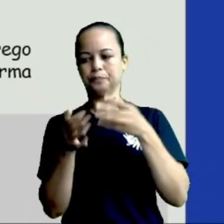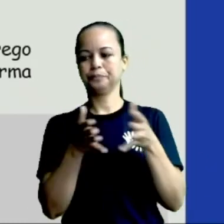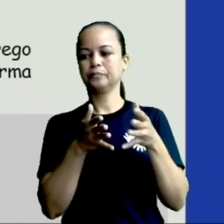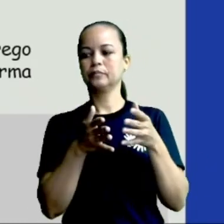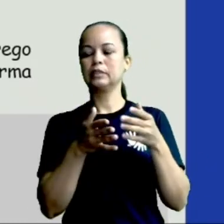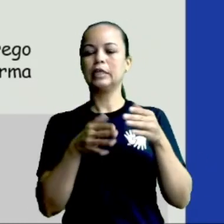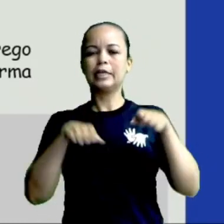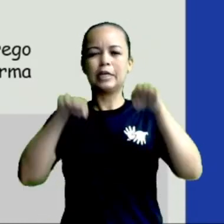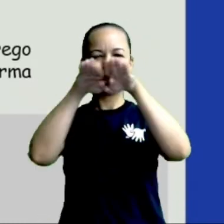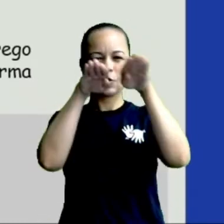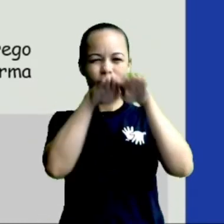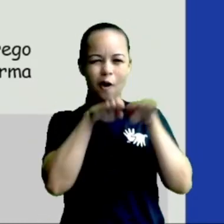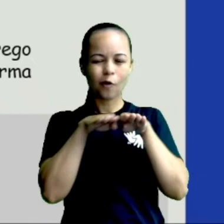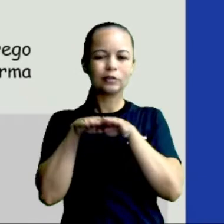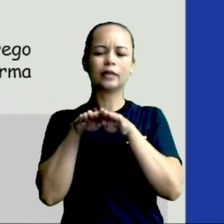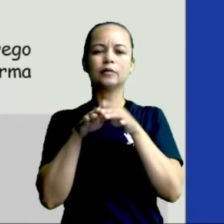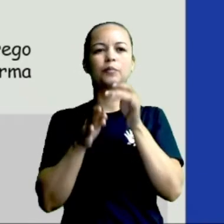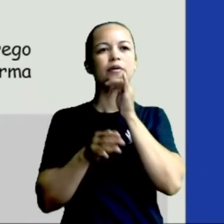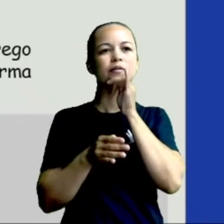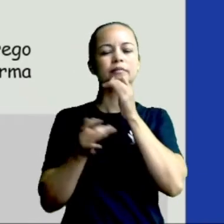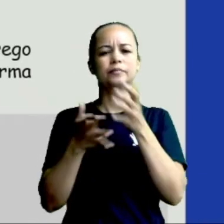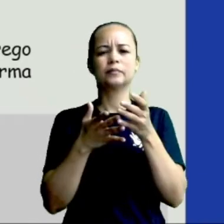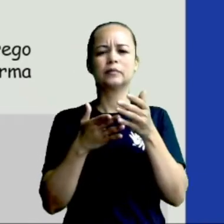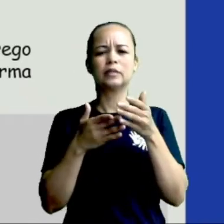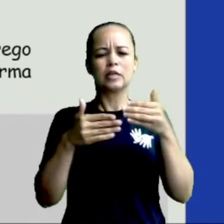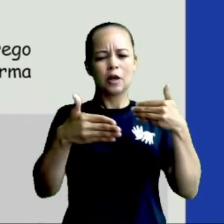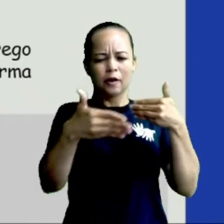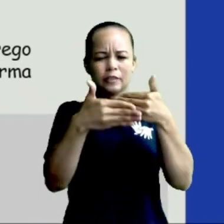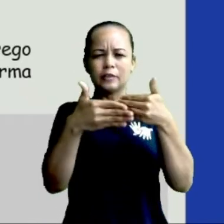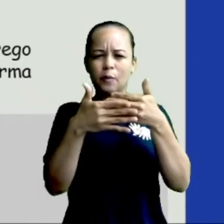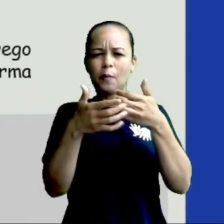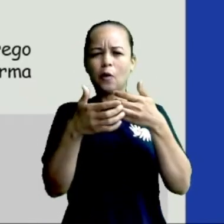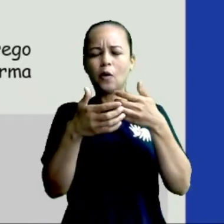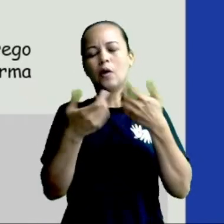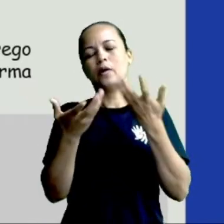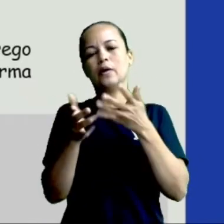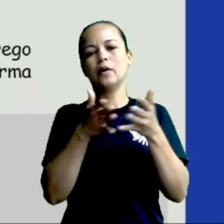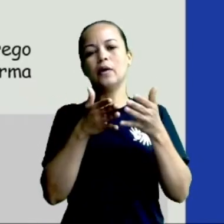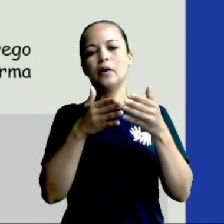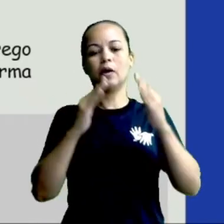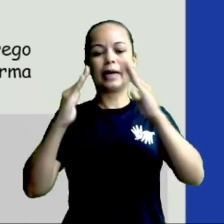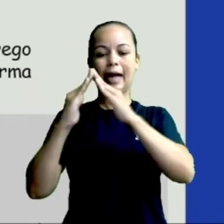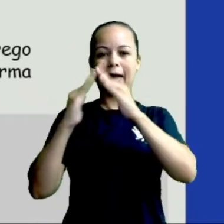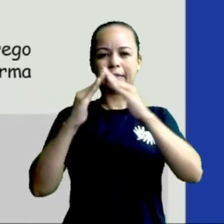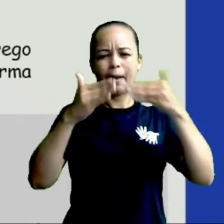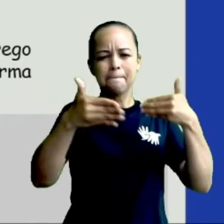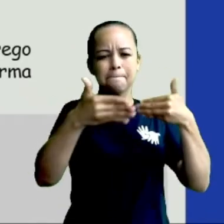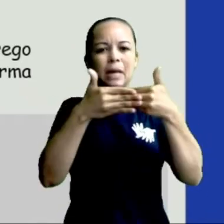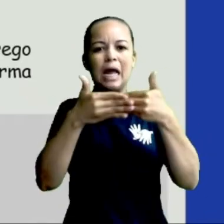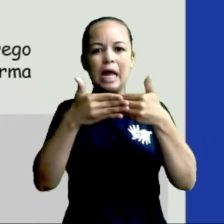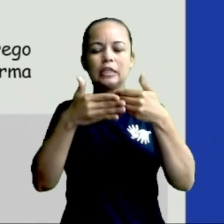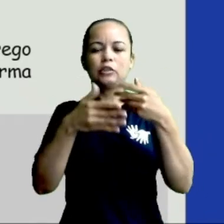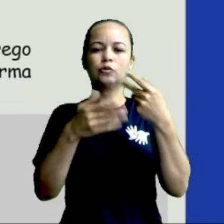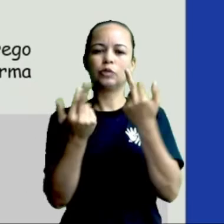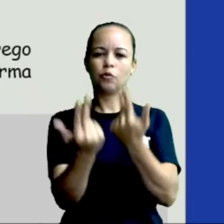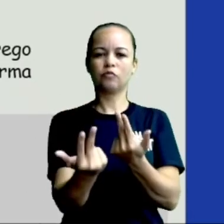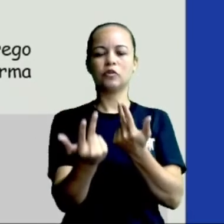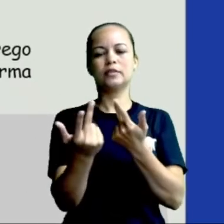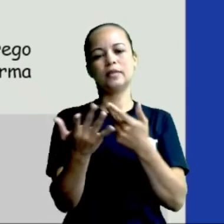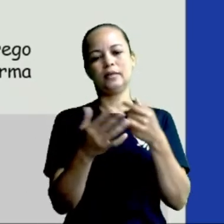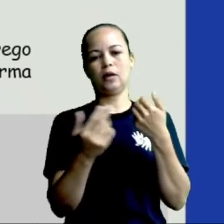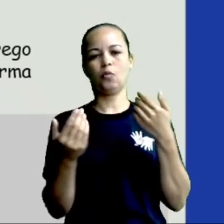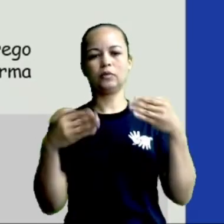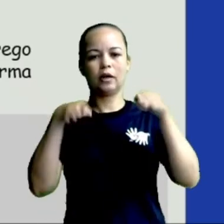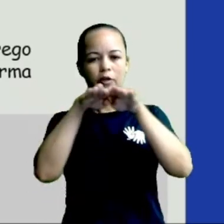Primeiro, de igualdade. Quando eu falo, moro tão perto quanto você. Então, ó, está igualando ali. Ele mora perto e a pessoa